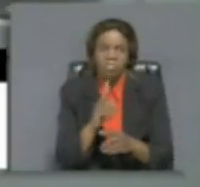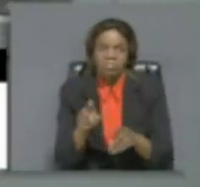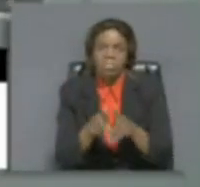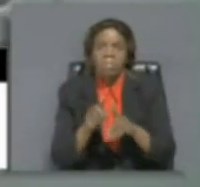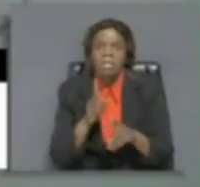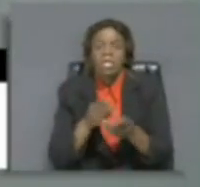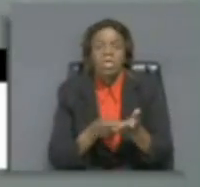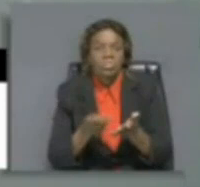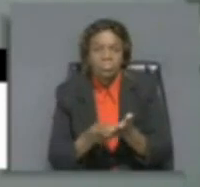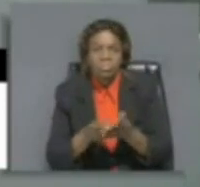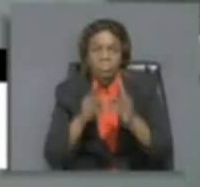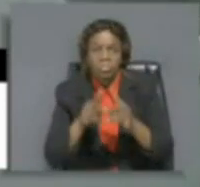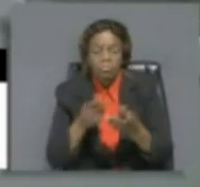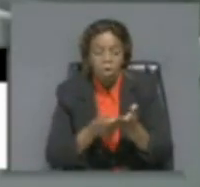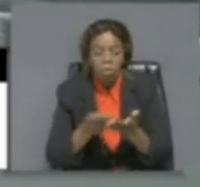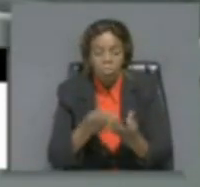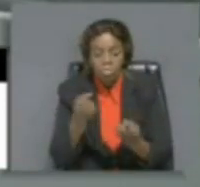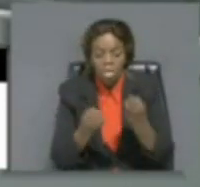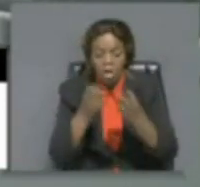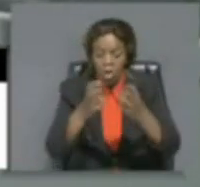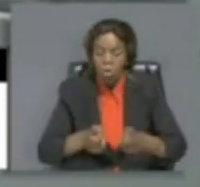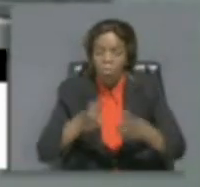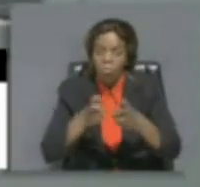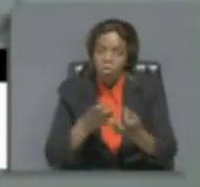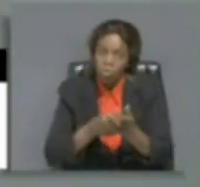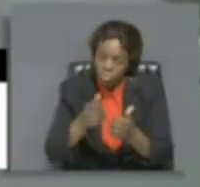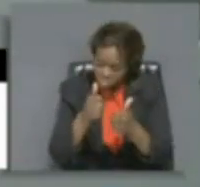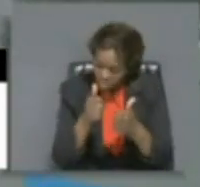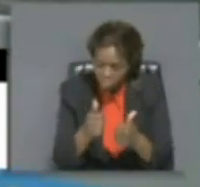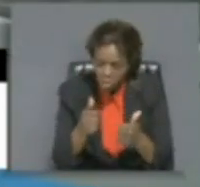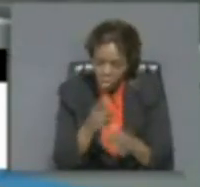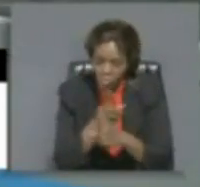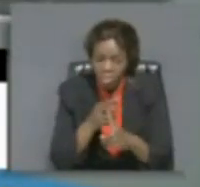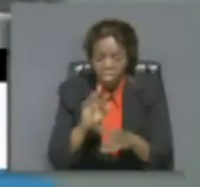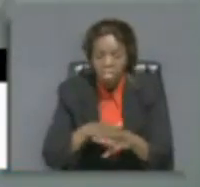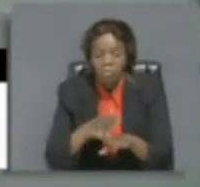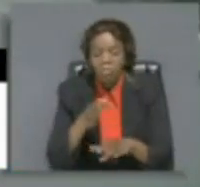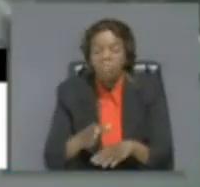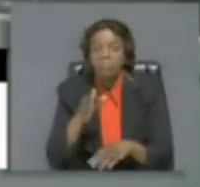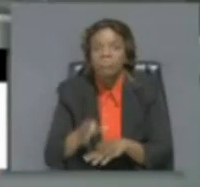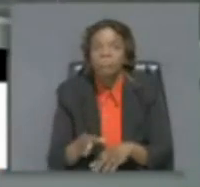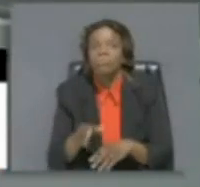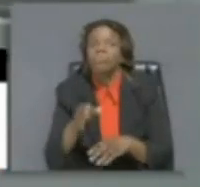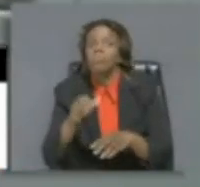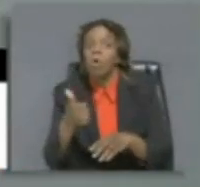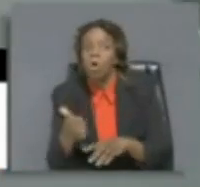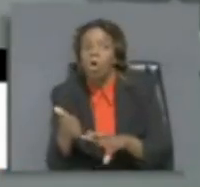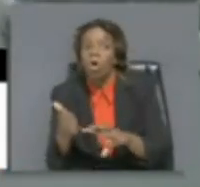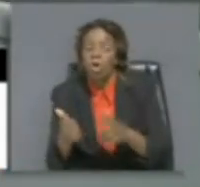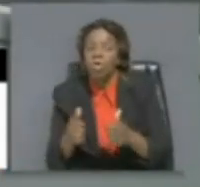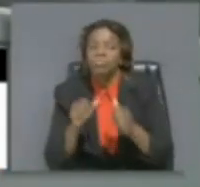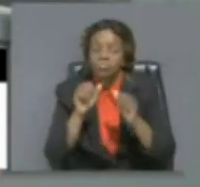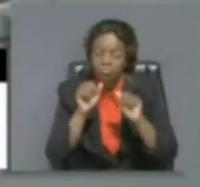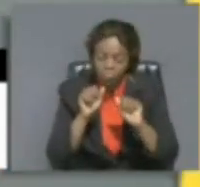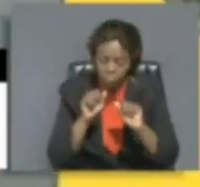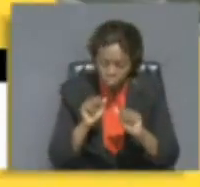que usem bem o material, que usem bem o material para que ele possa estar disponível não só hoje, mas amanhã, e não só para